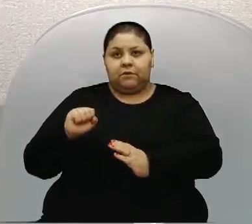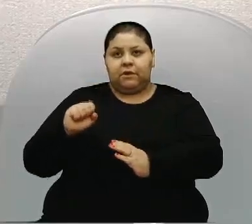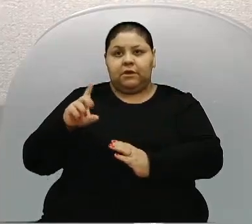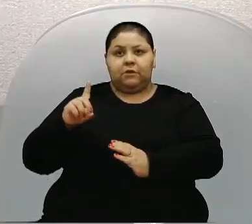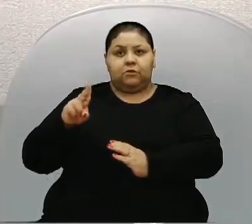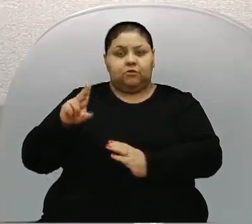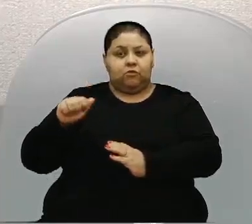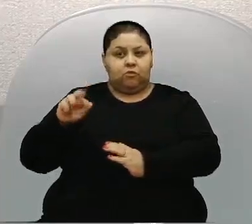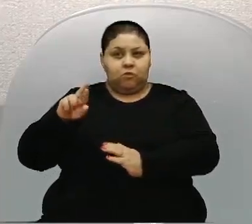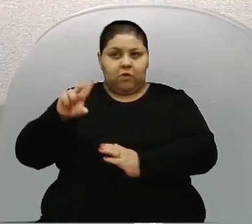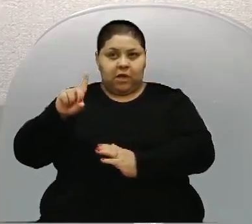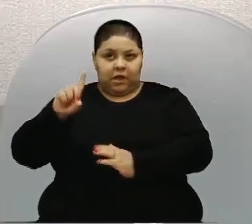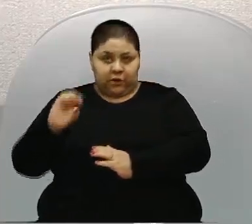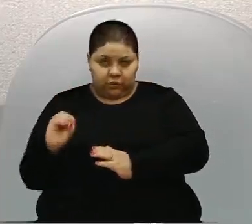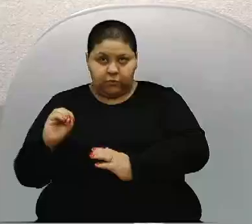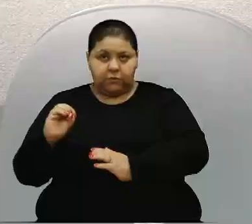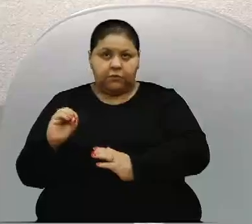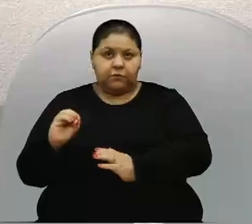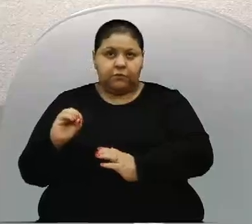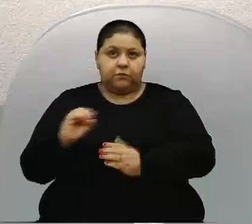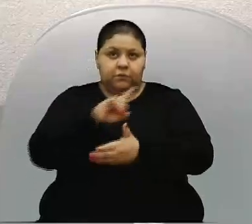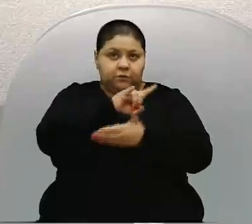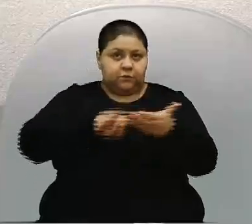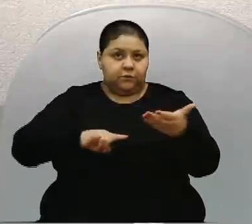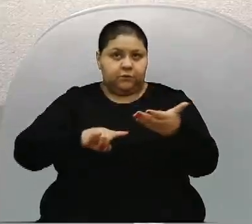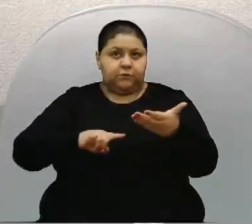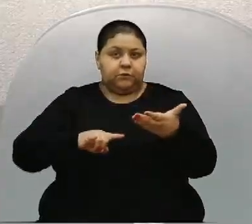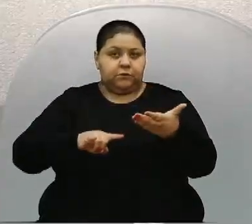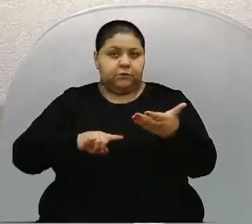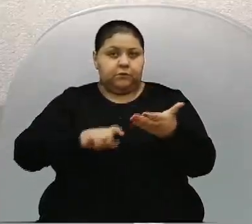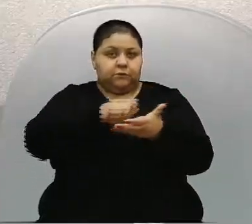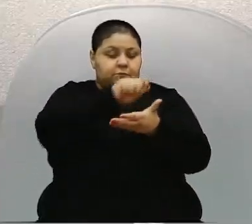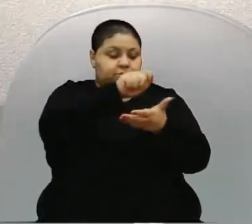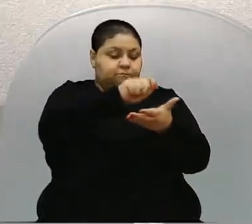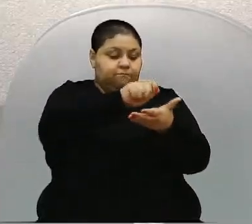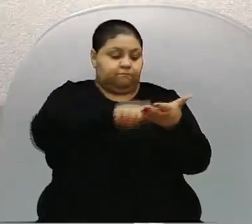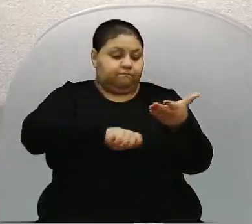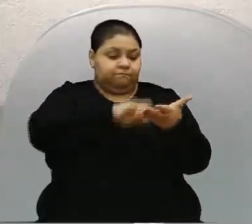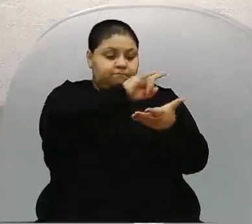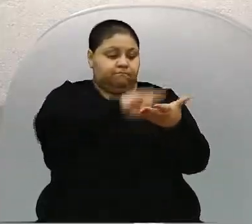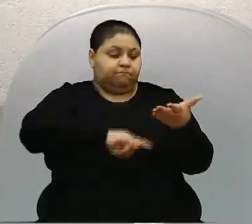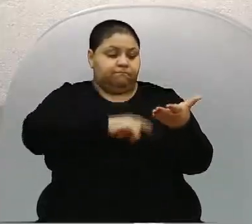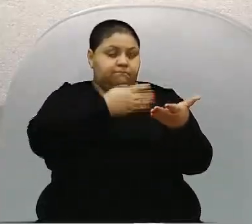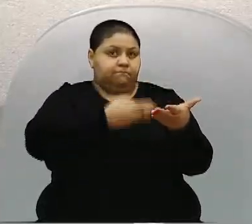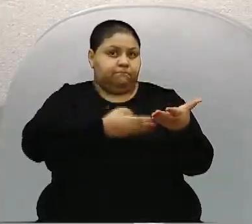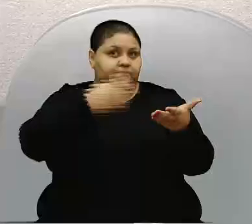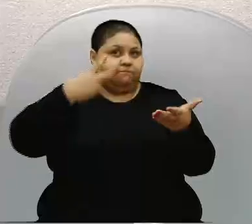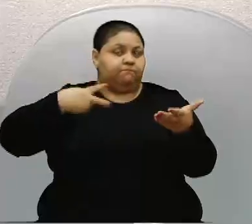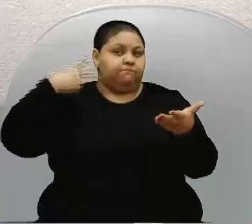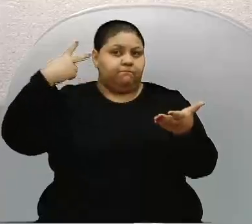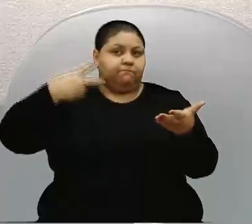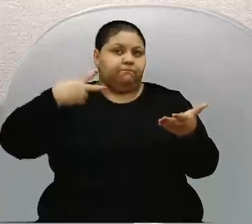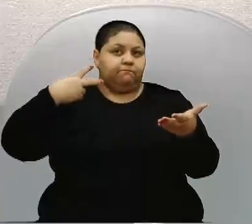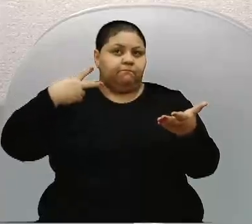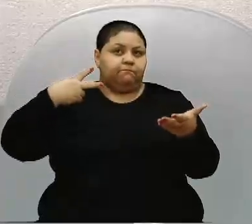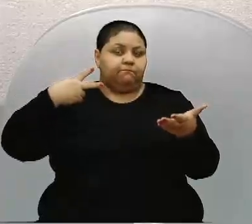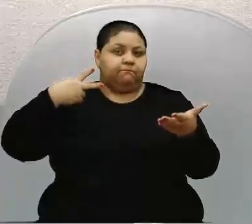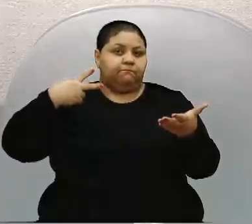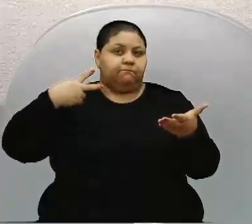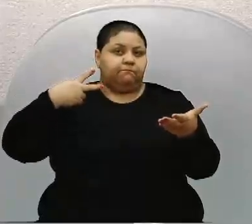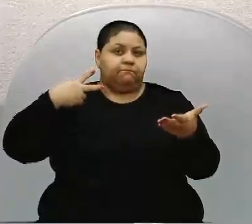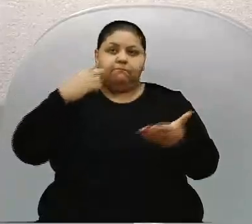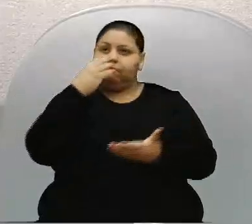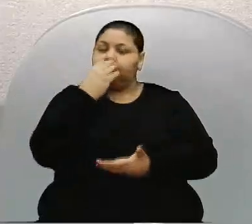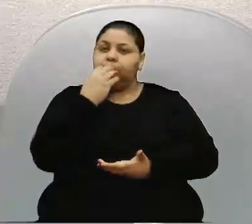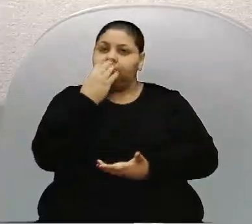Amazonas, esse documento. Assinam esse documento os seguintes vereadores: vereador